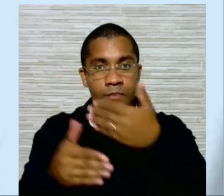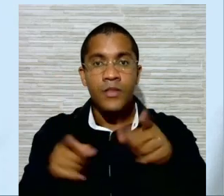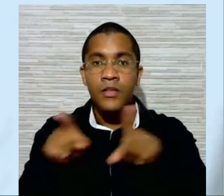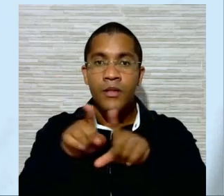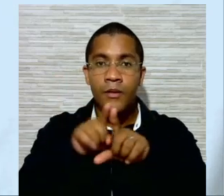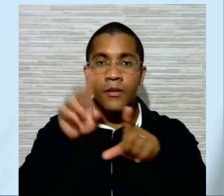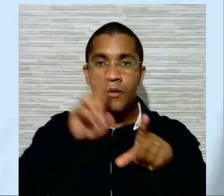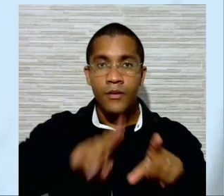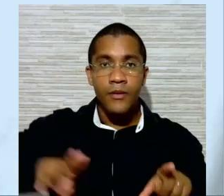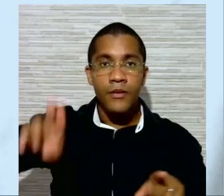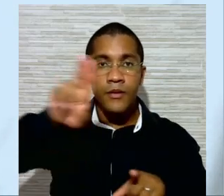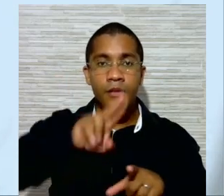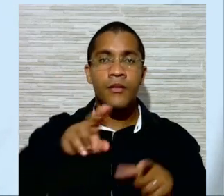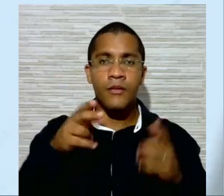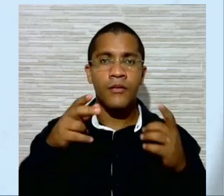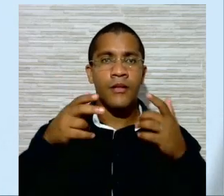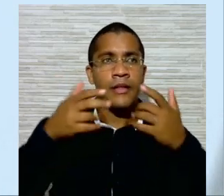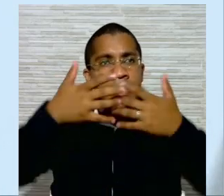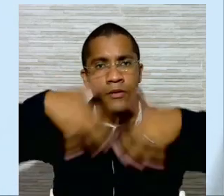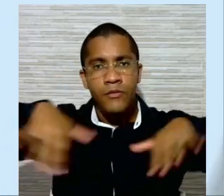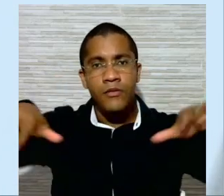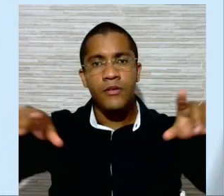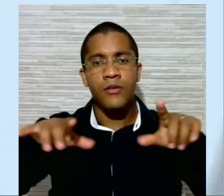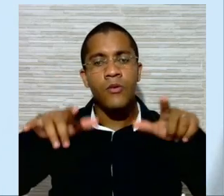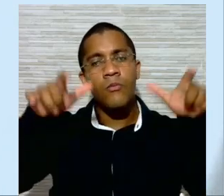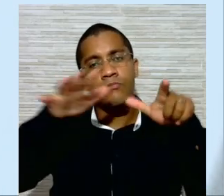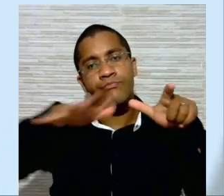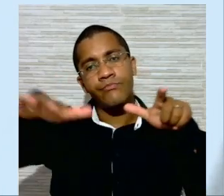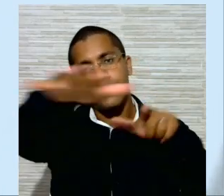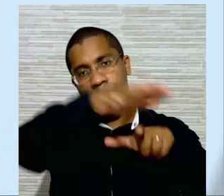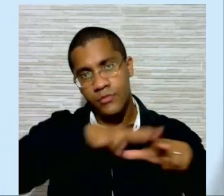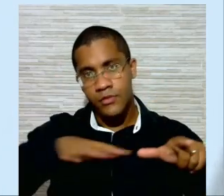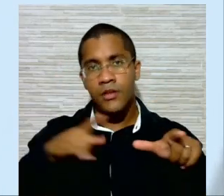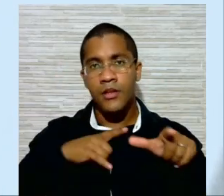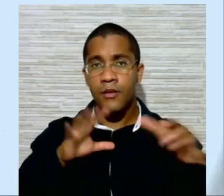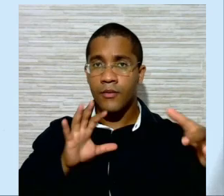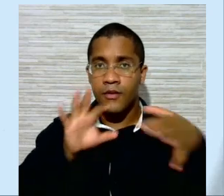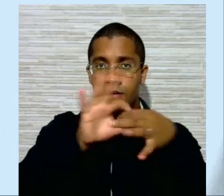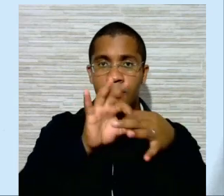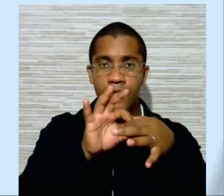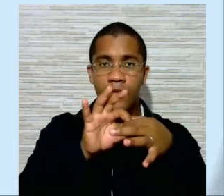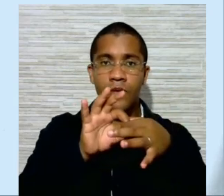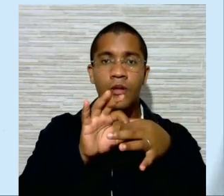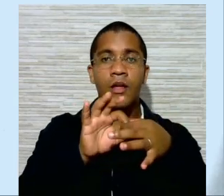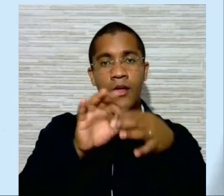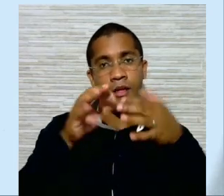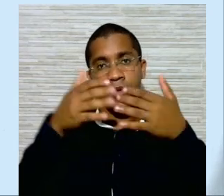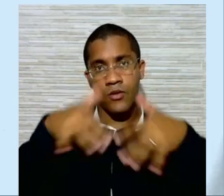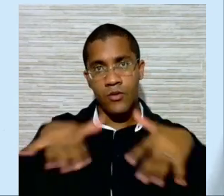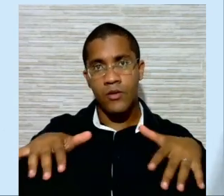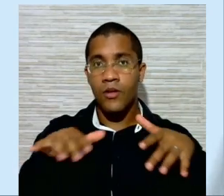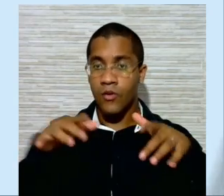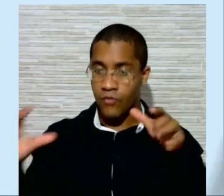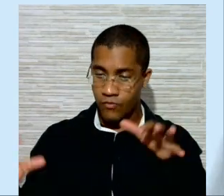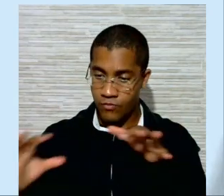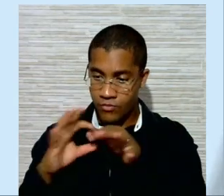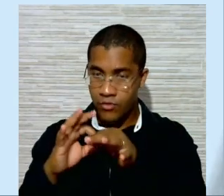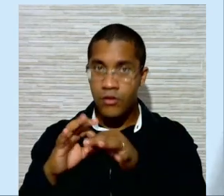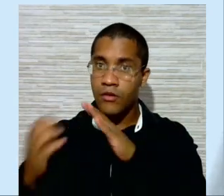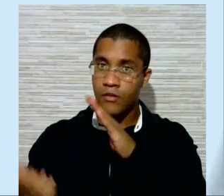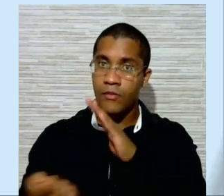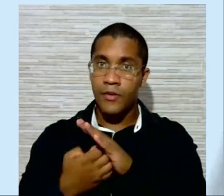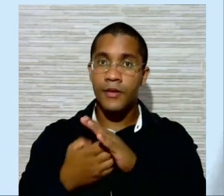também usufruem da paisagem, tá? E isso faz com que essas empresas distribuam parte dessas riquezas